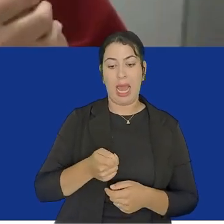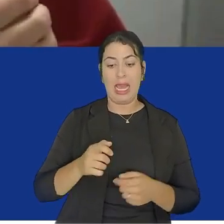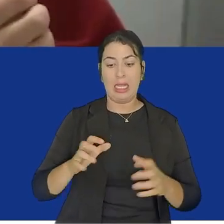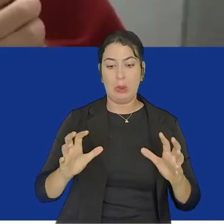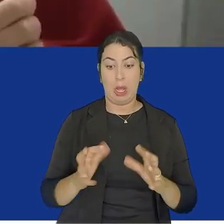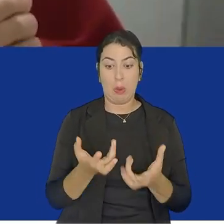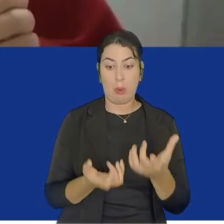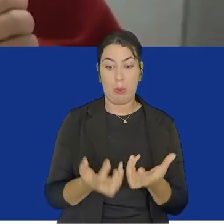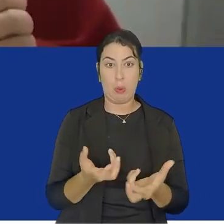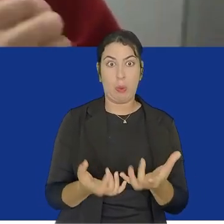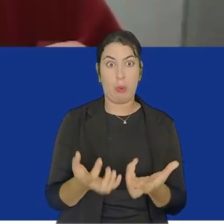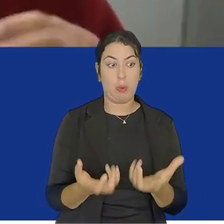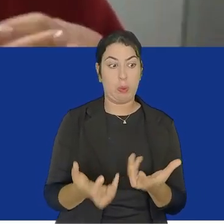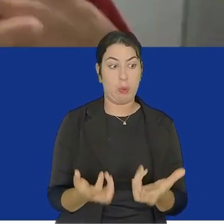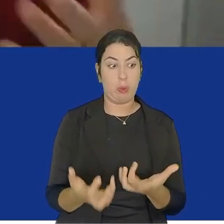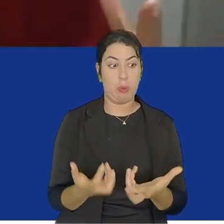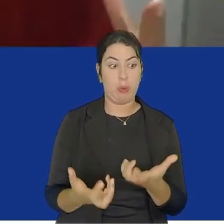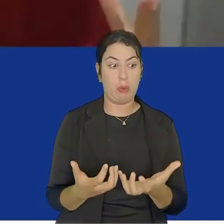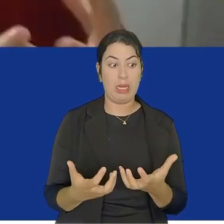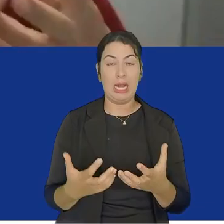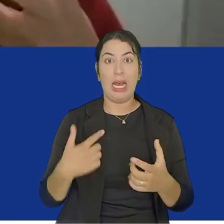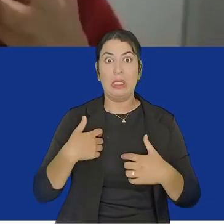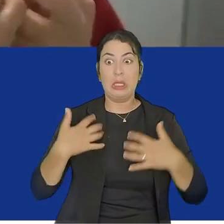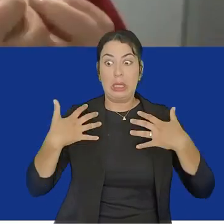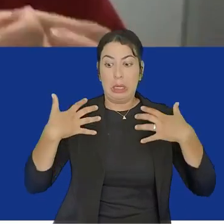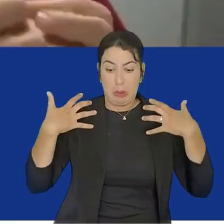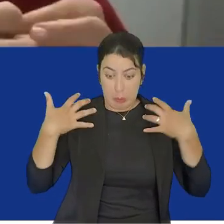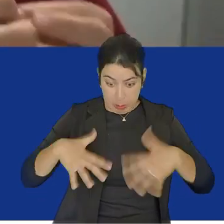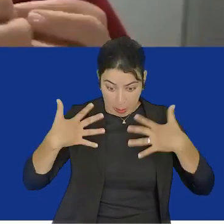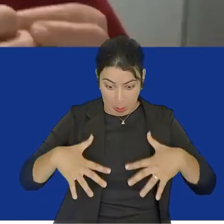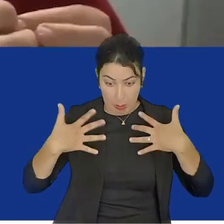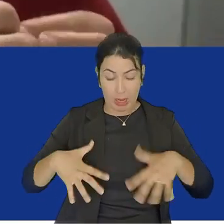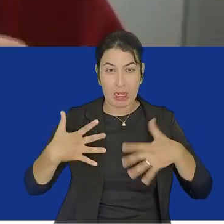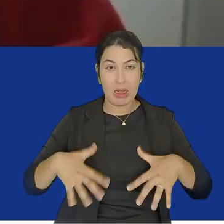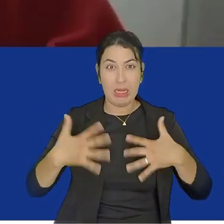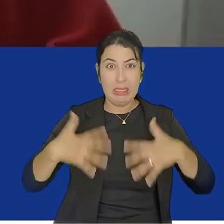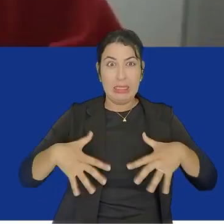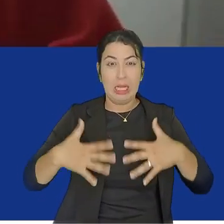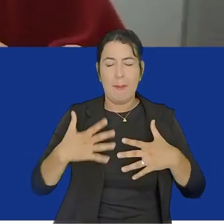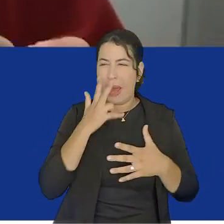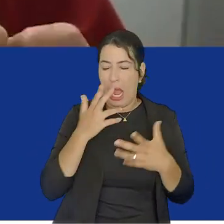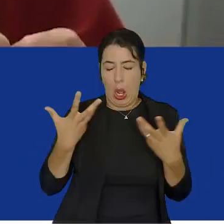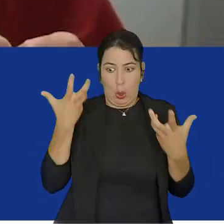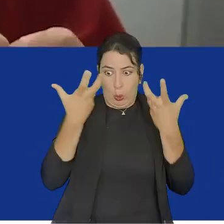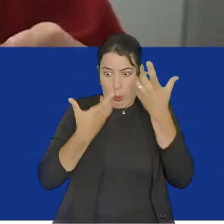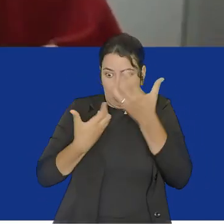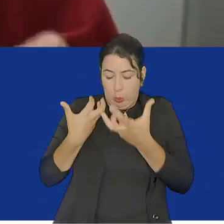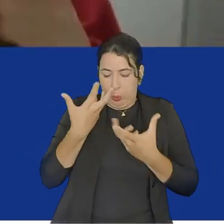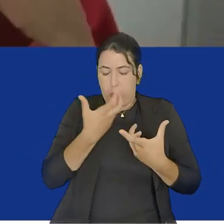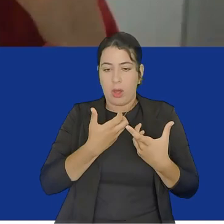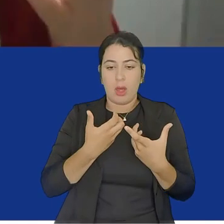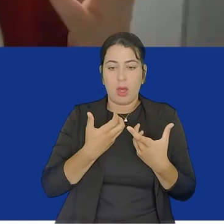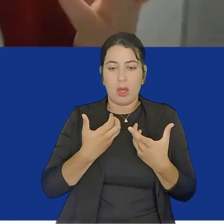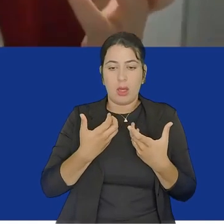esquenta. E aí, de repente, no auge do nosso desespero, no auge daquela coisa terrível, aquele calor, tananana, se a gente consegue se soltar,